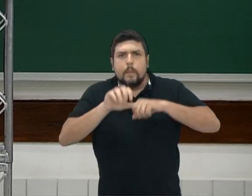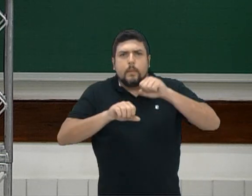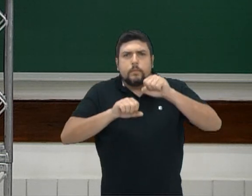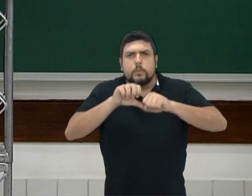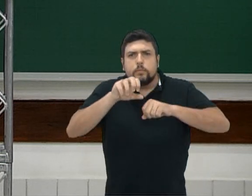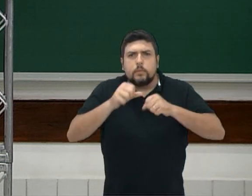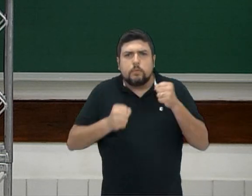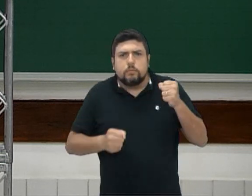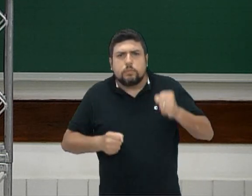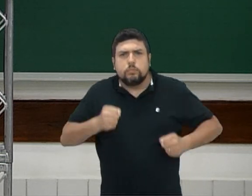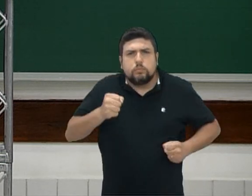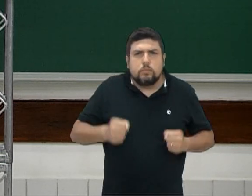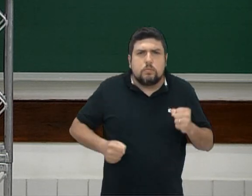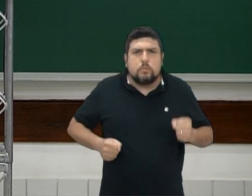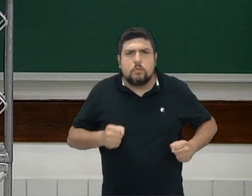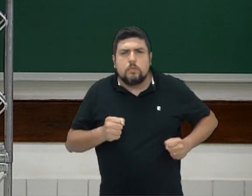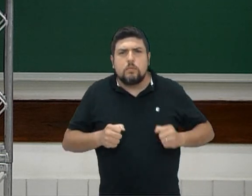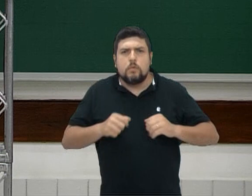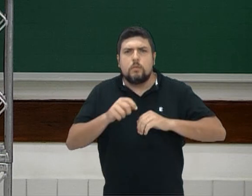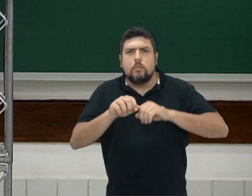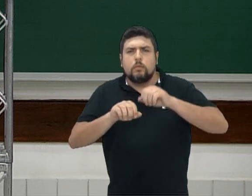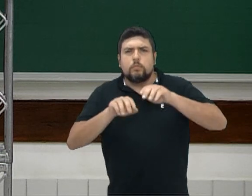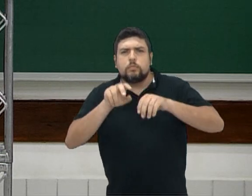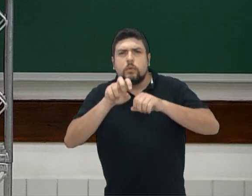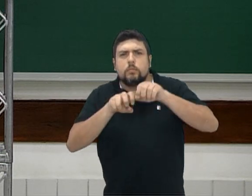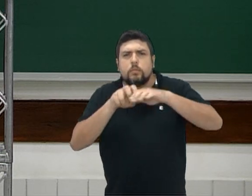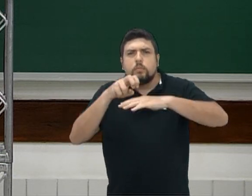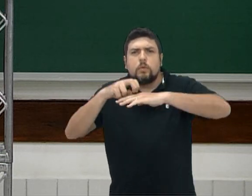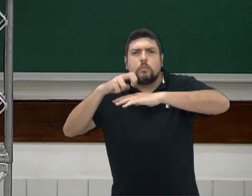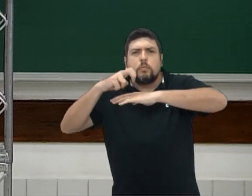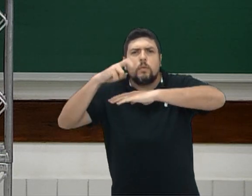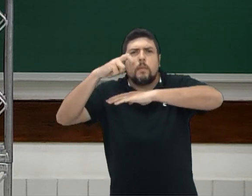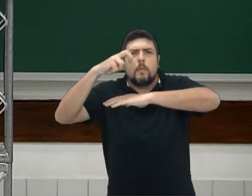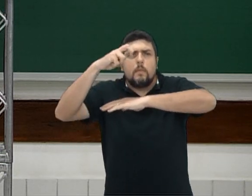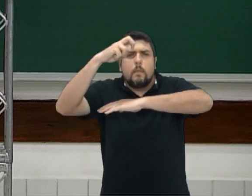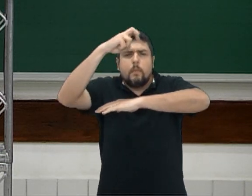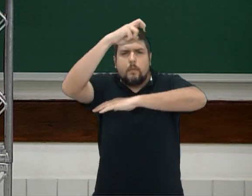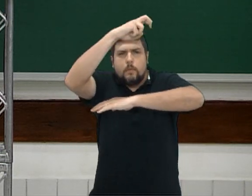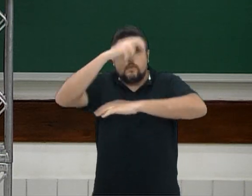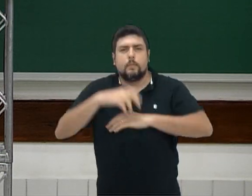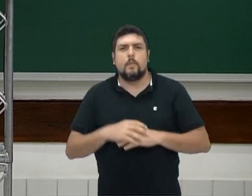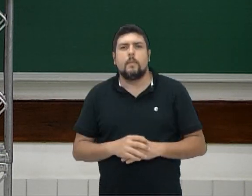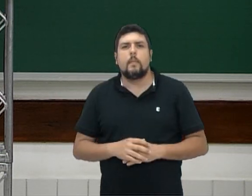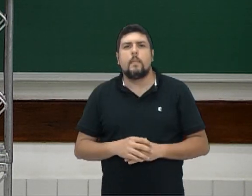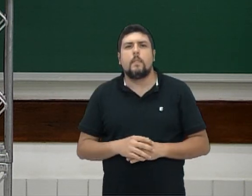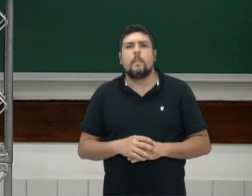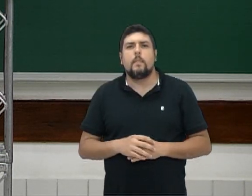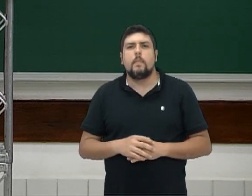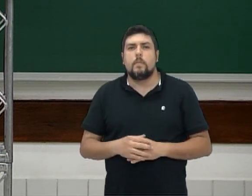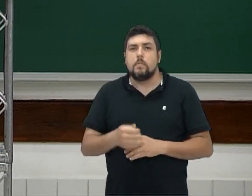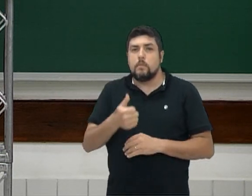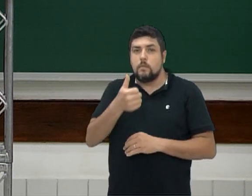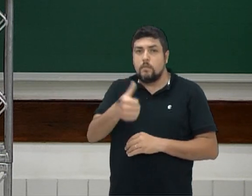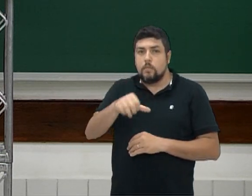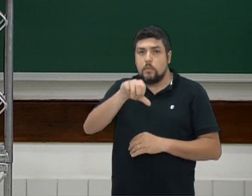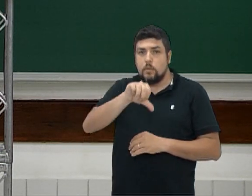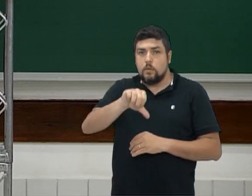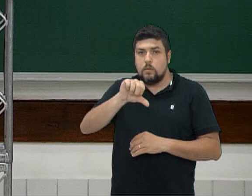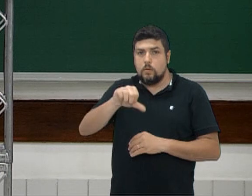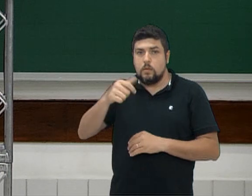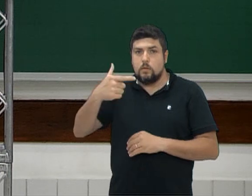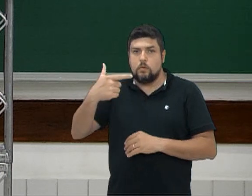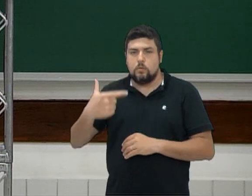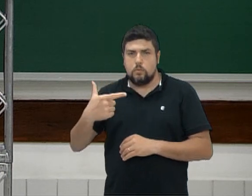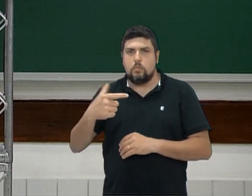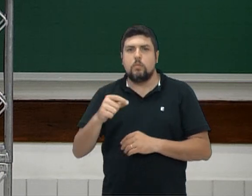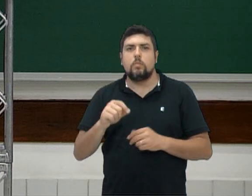escalada, porque a escalada faz parte, está ali dentro da prática do montanhismo. Em 1992, fez parte a escalada dos